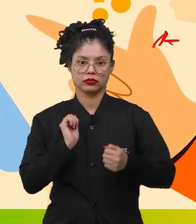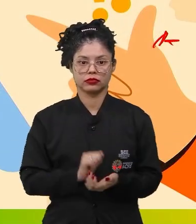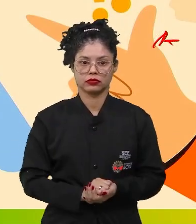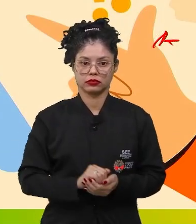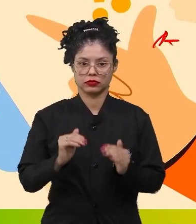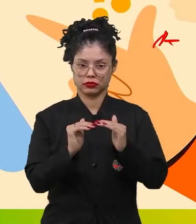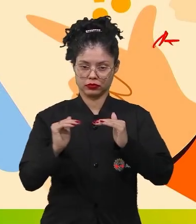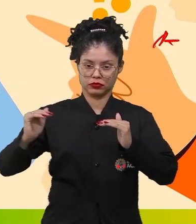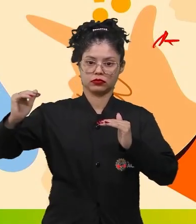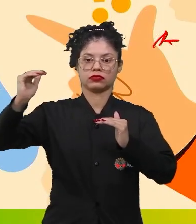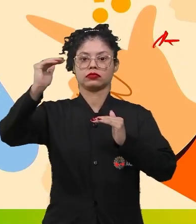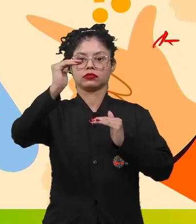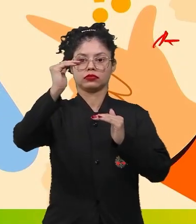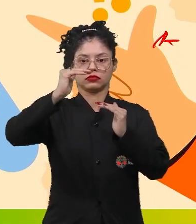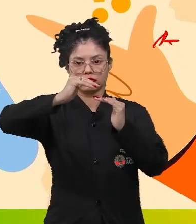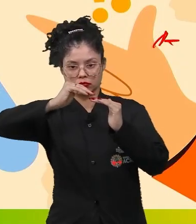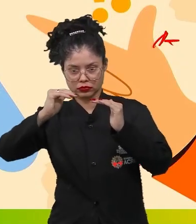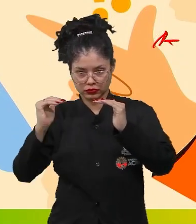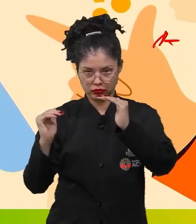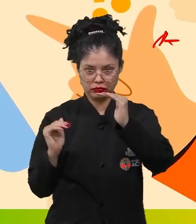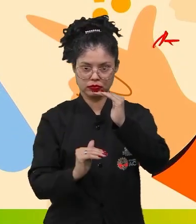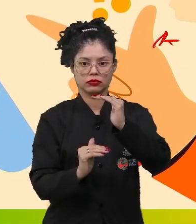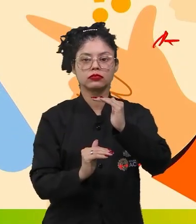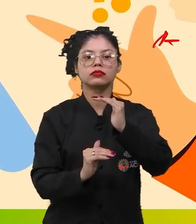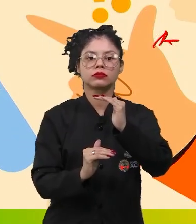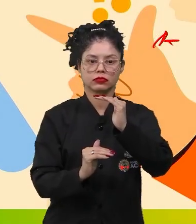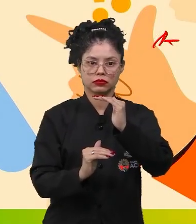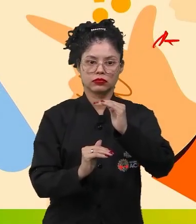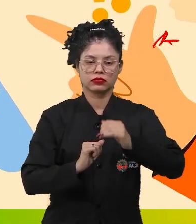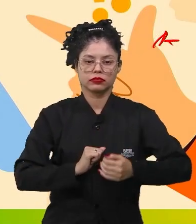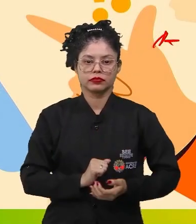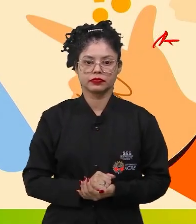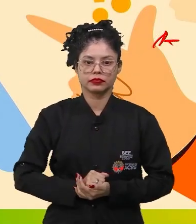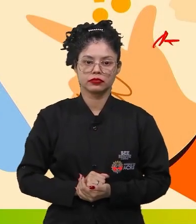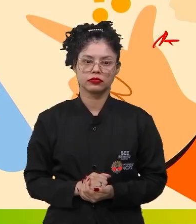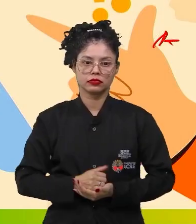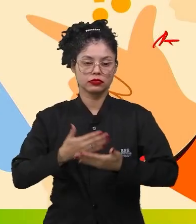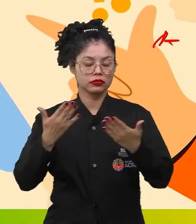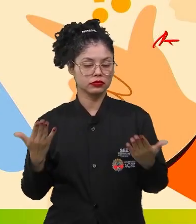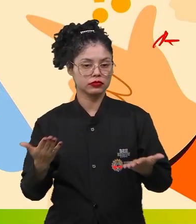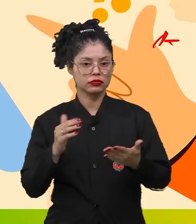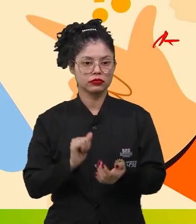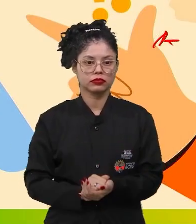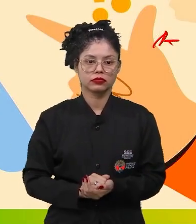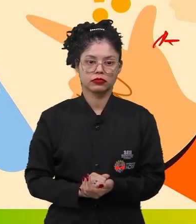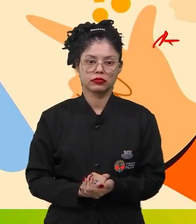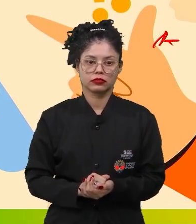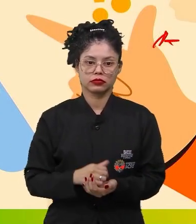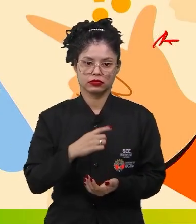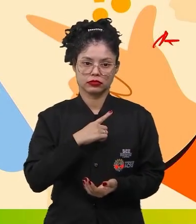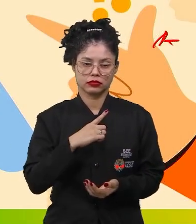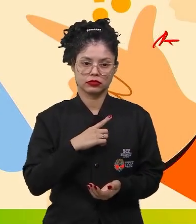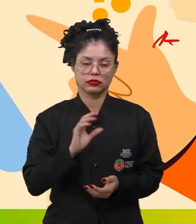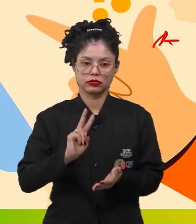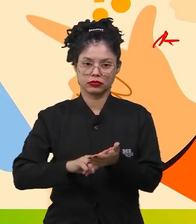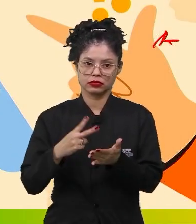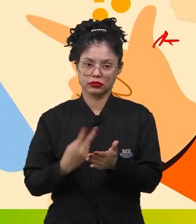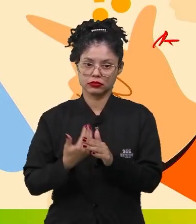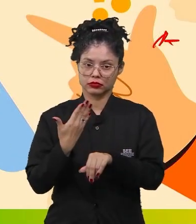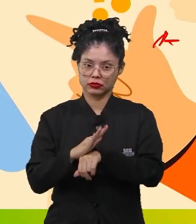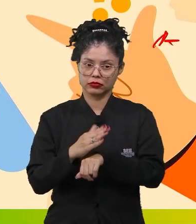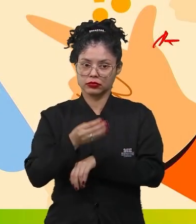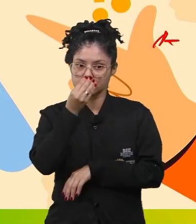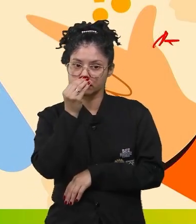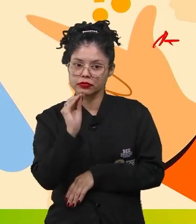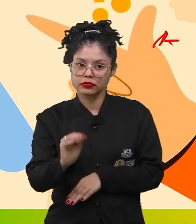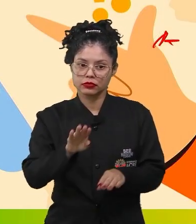raças humanas superiores e outras inferiores. Então, o racismo, ele se traduz em práticas